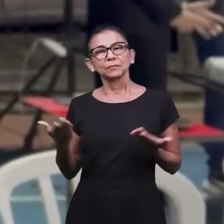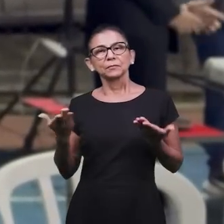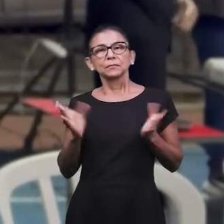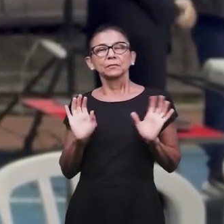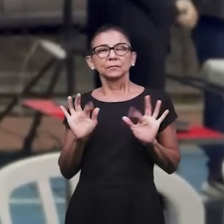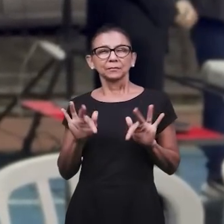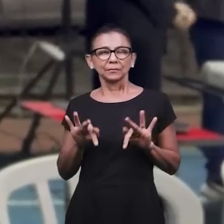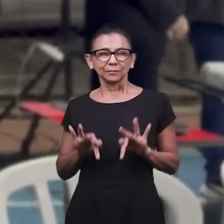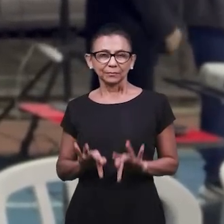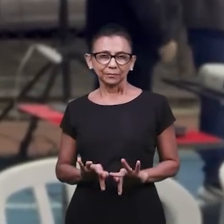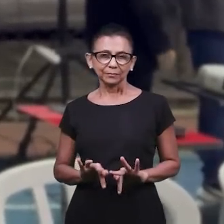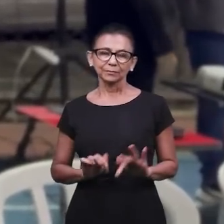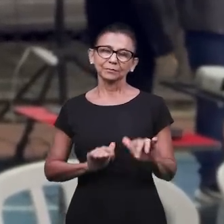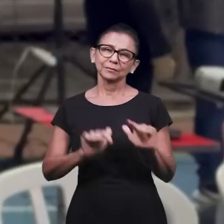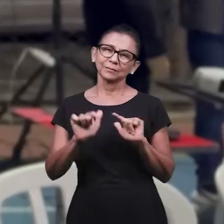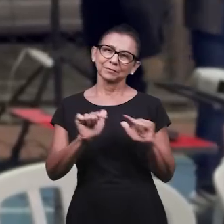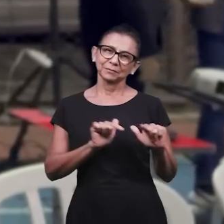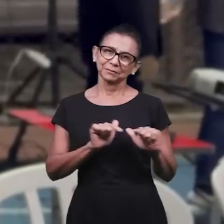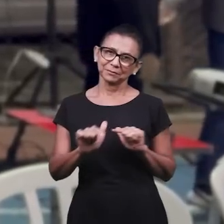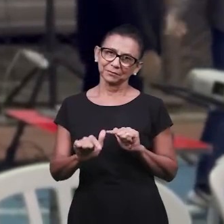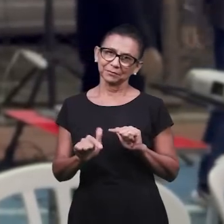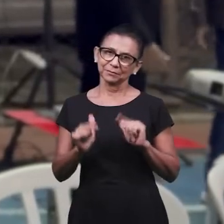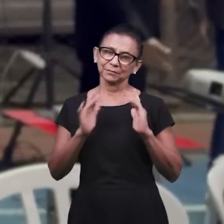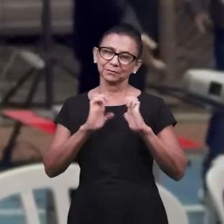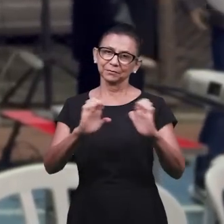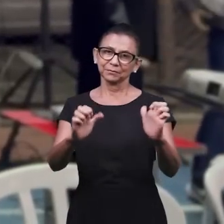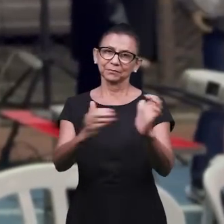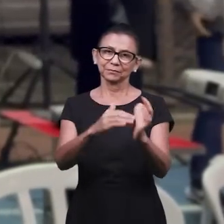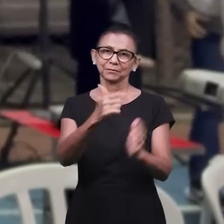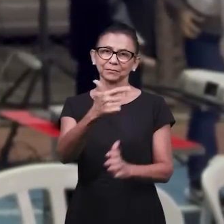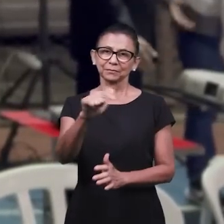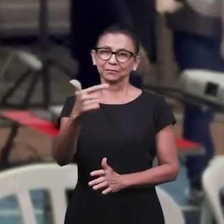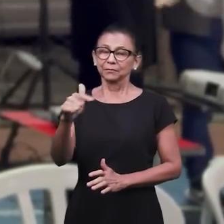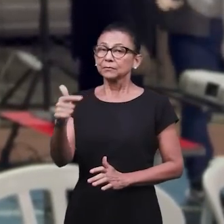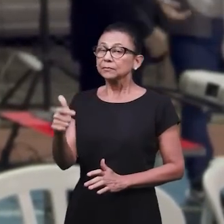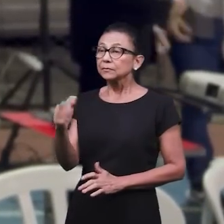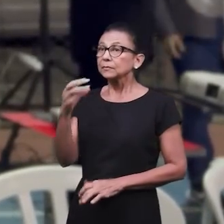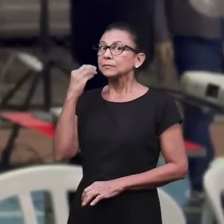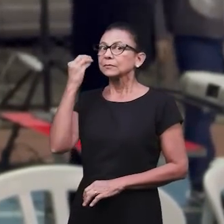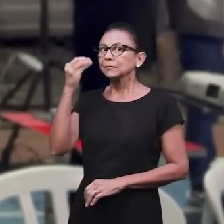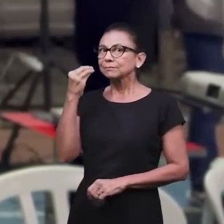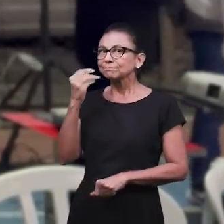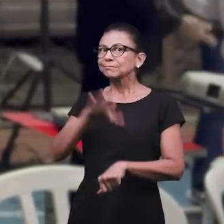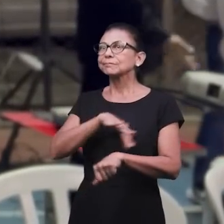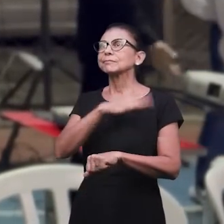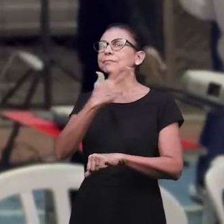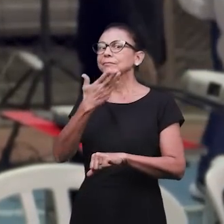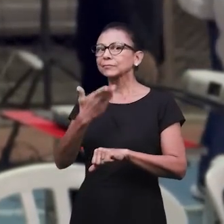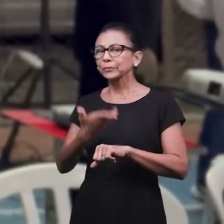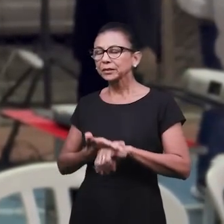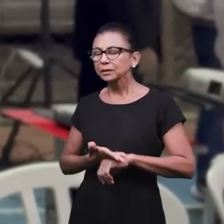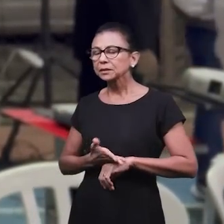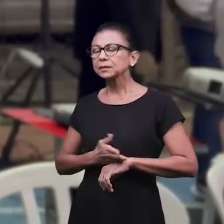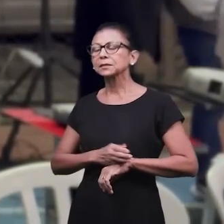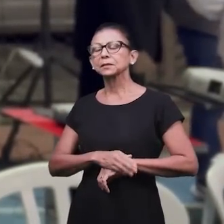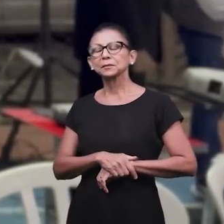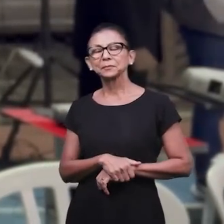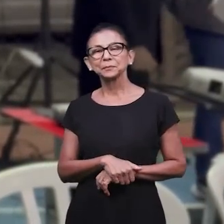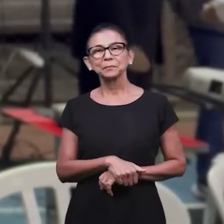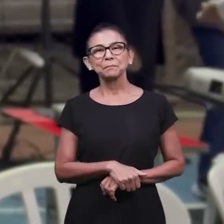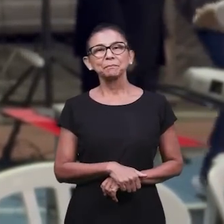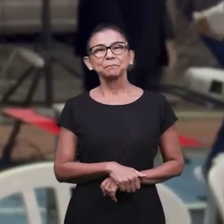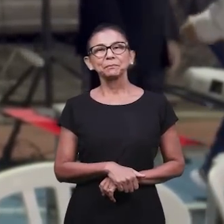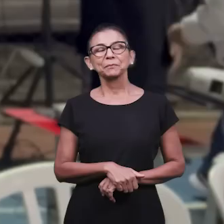os trabalhos de hoje do Evangelho Sem Fronteiras. Foi um dia de muitas experiências, de muitas bênçãos, mas nós